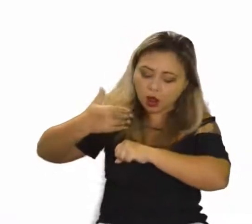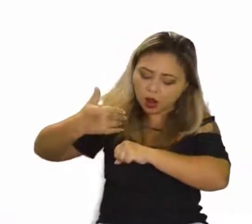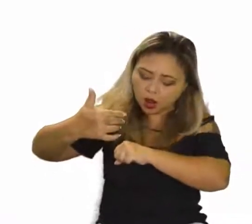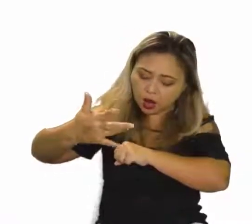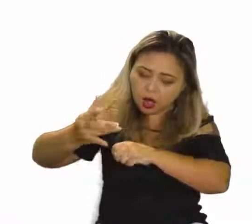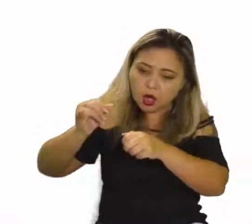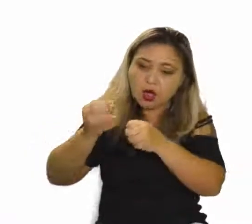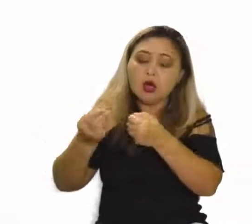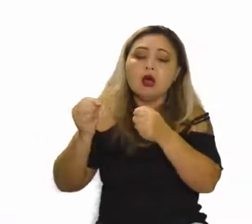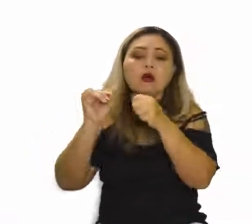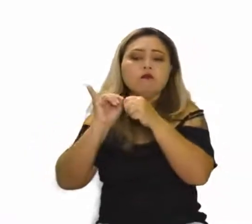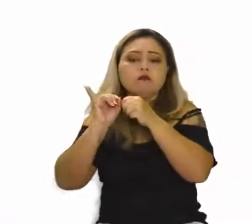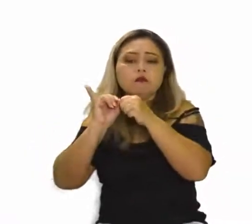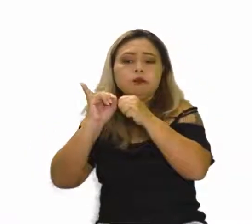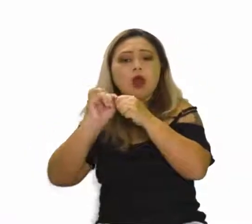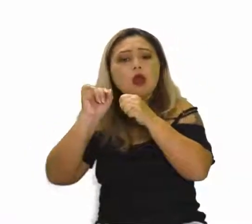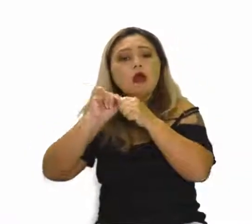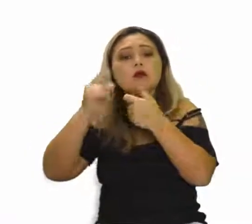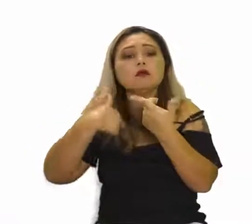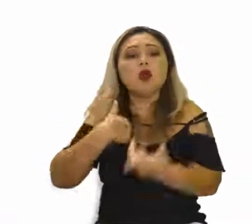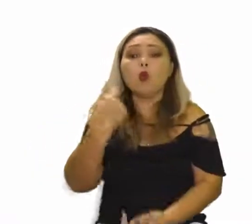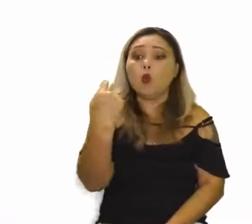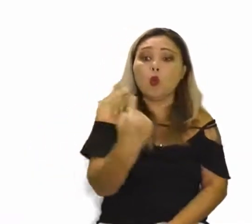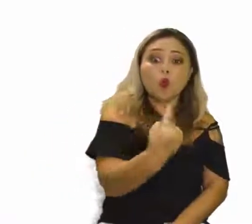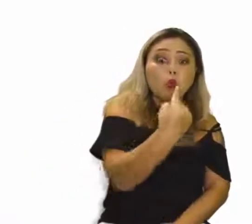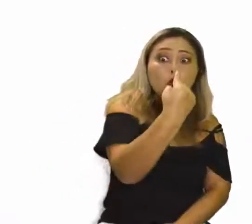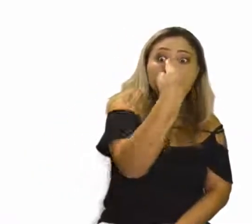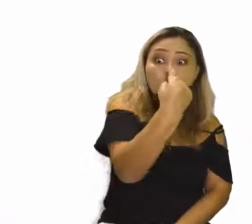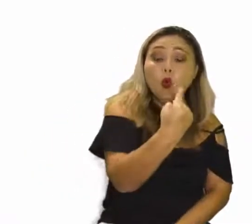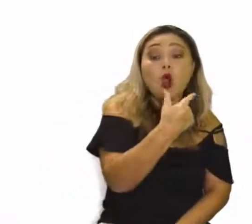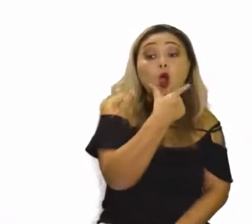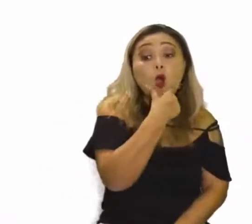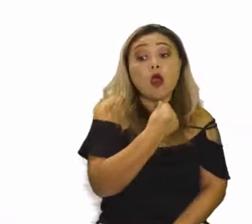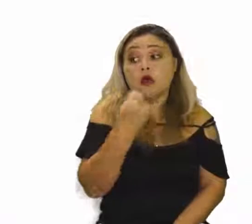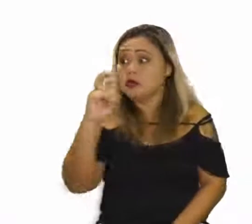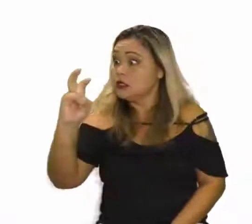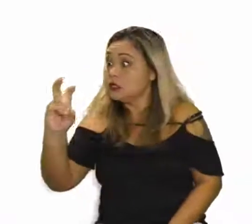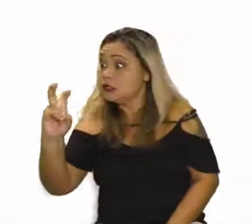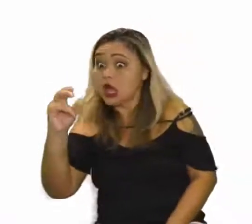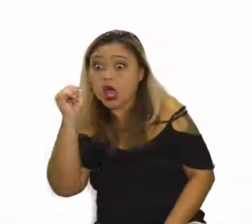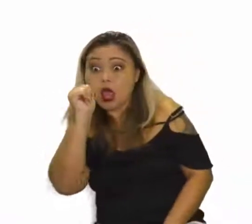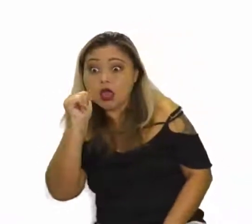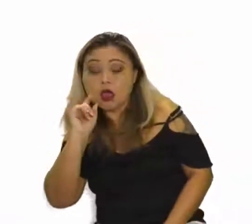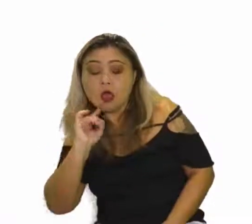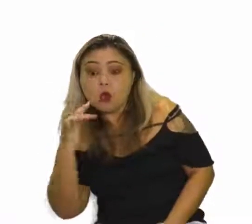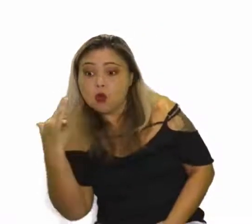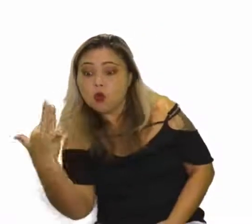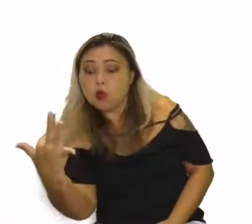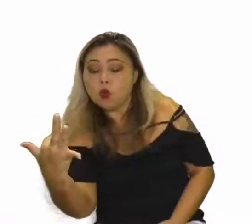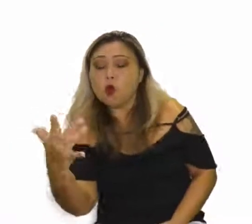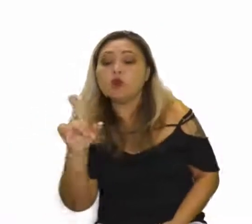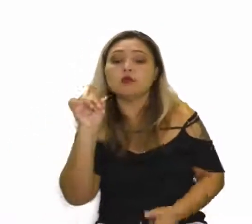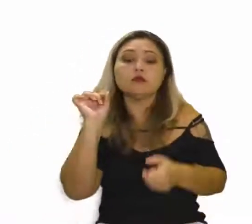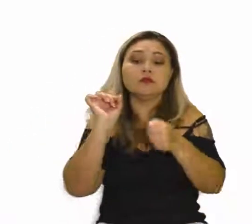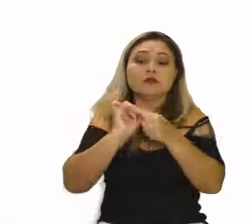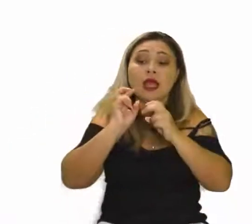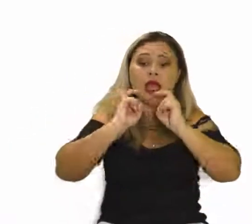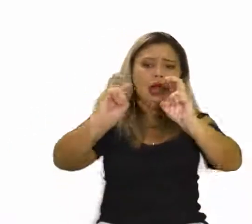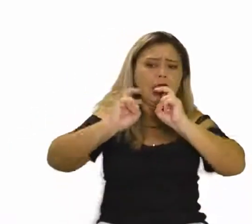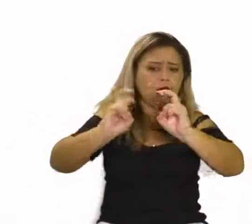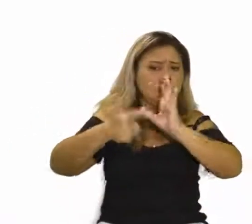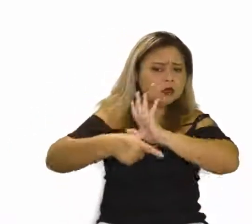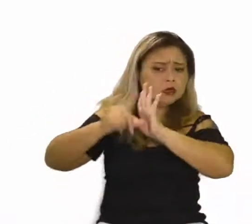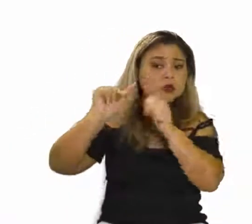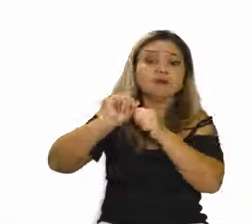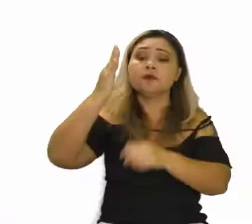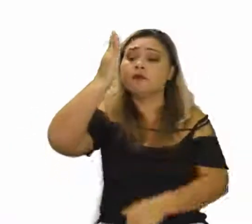dá na proporção de 1 macho para 5 fêmeas. Antes que vocês comecem a gritar aí, quem já faz criação, eu